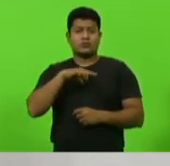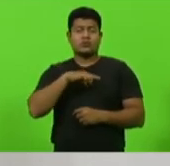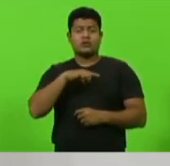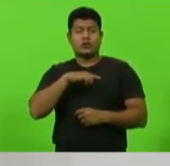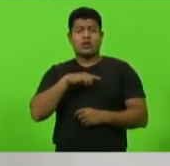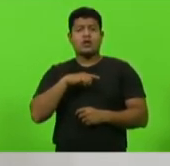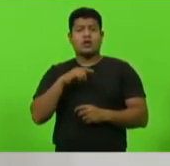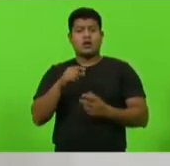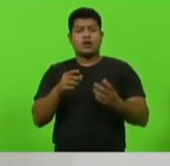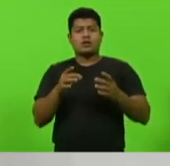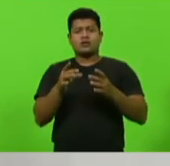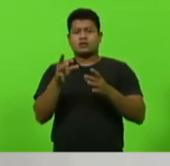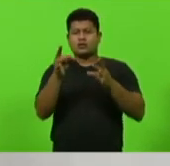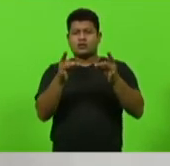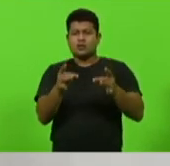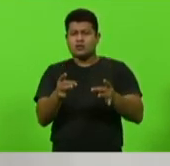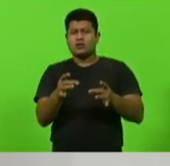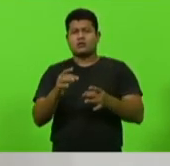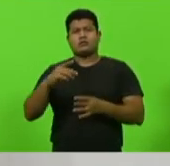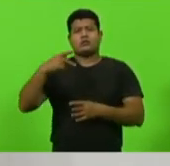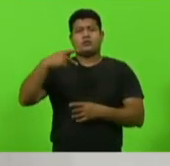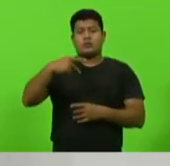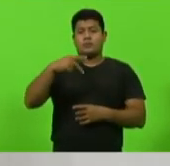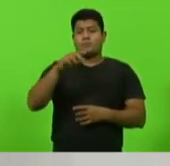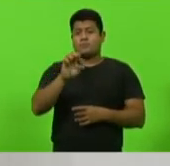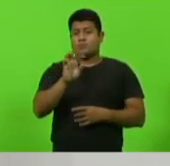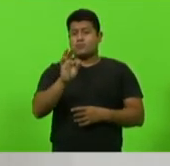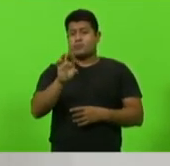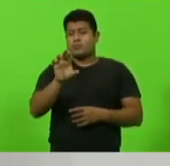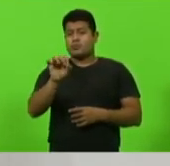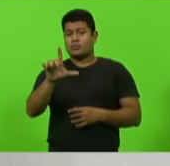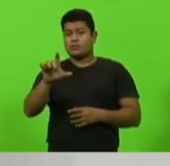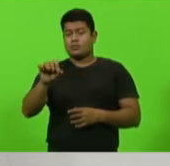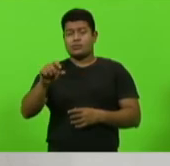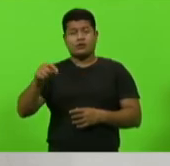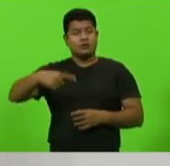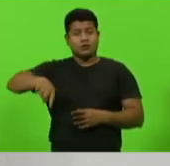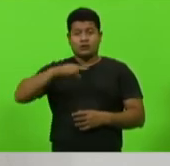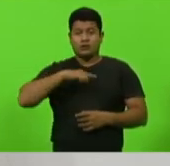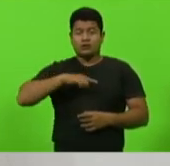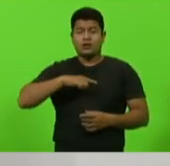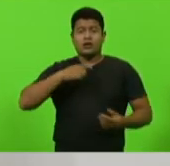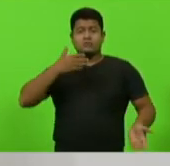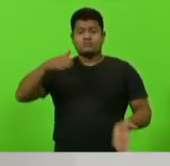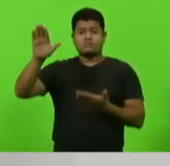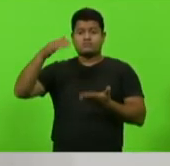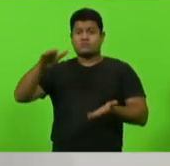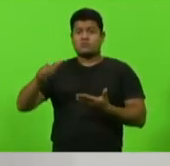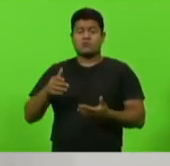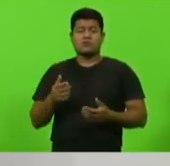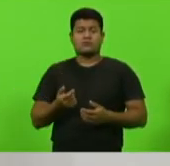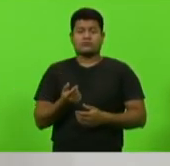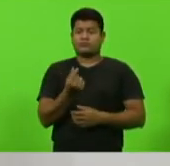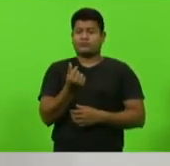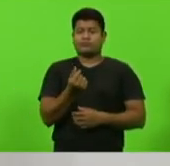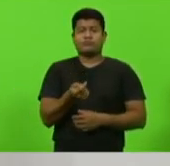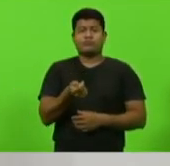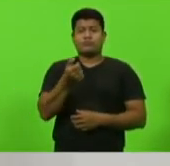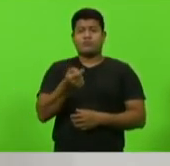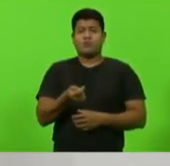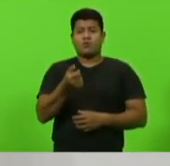de petróleo. E nós temos o petróleo, estamos entregando a um preço vil, quase que de